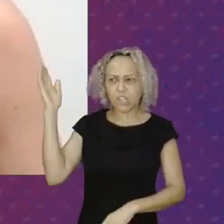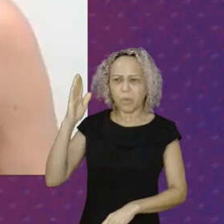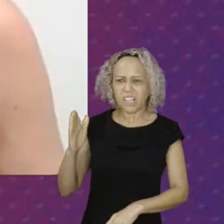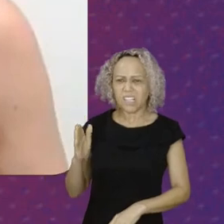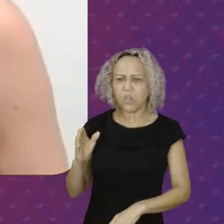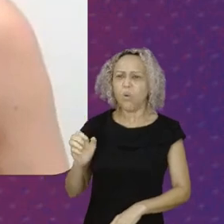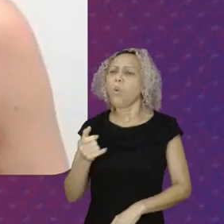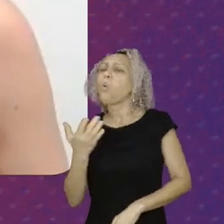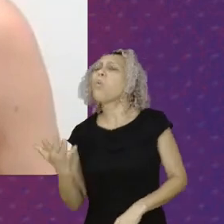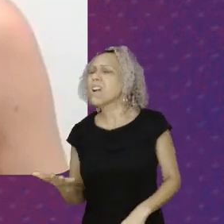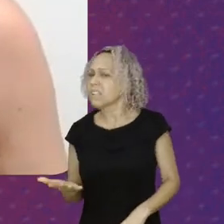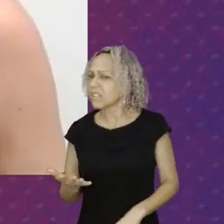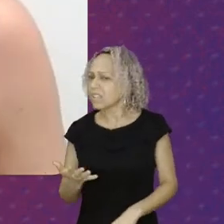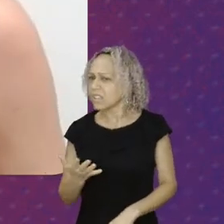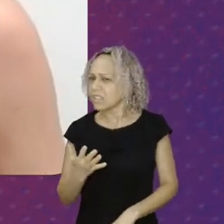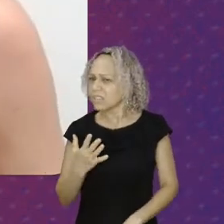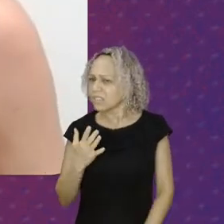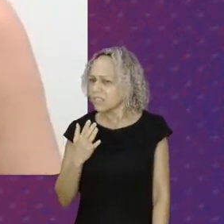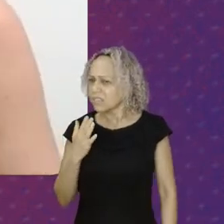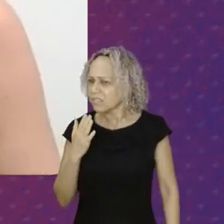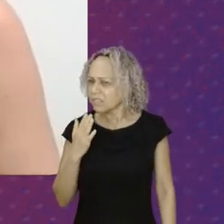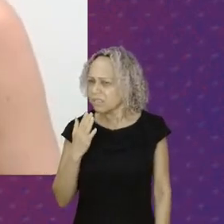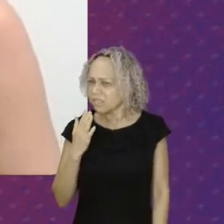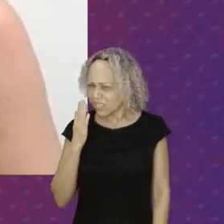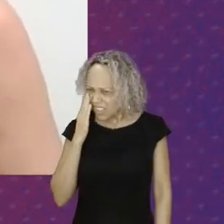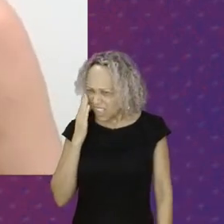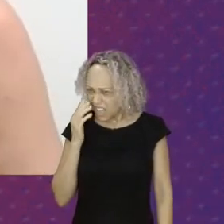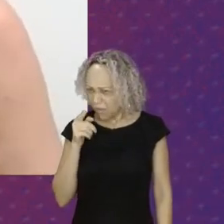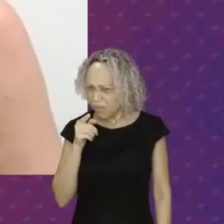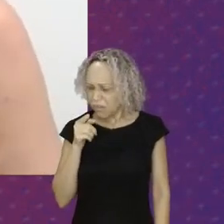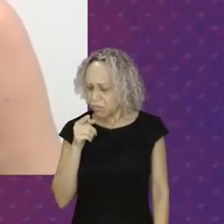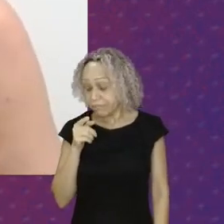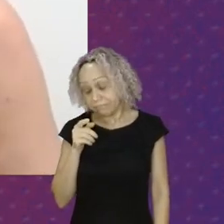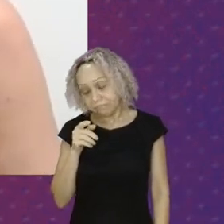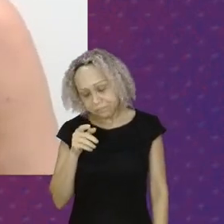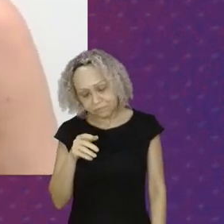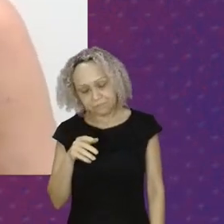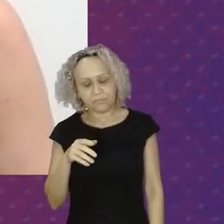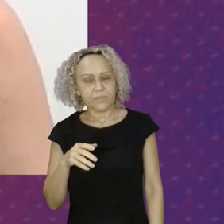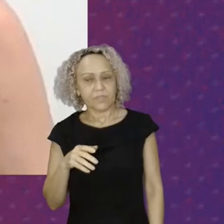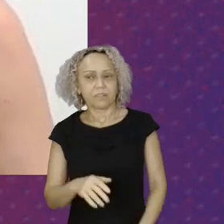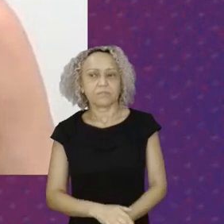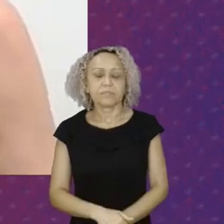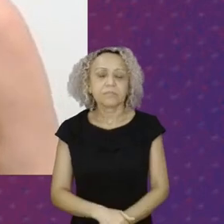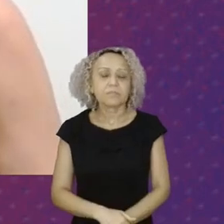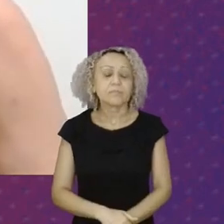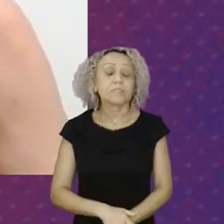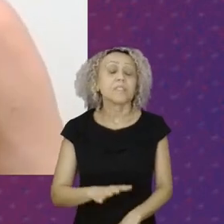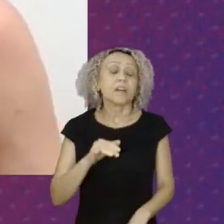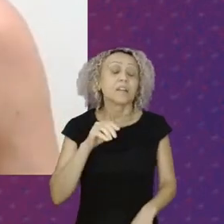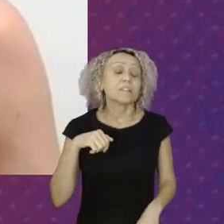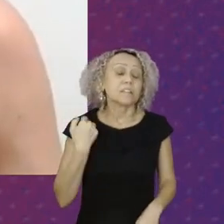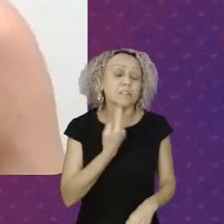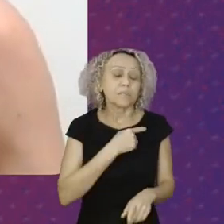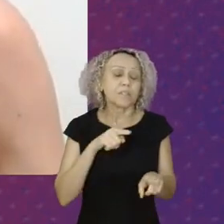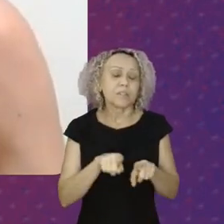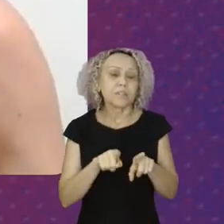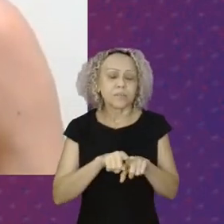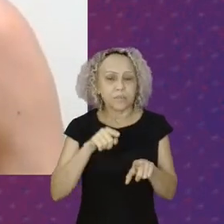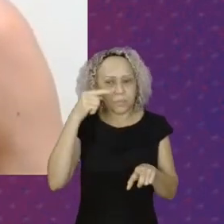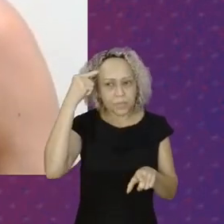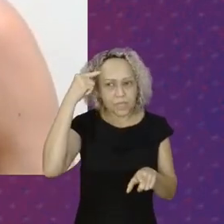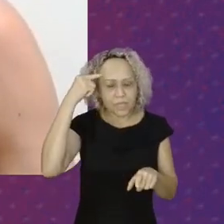restringir a participação política à política partidária, nós também